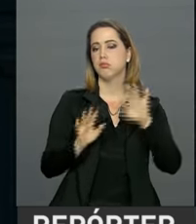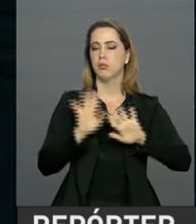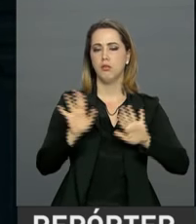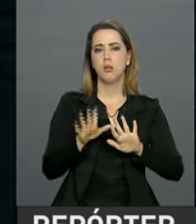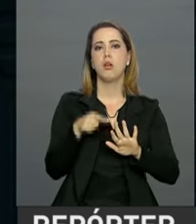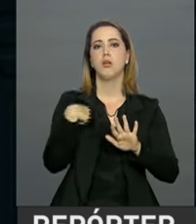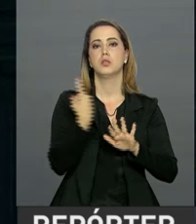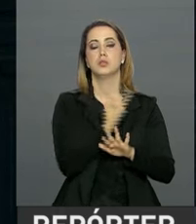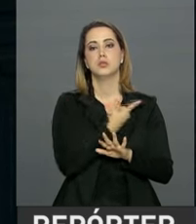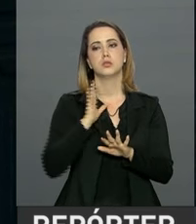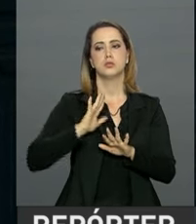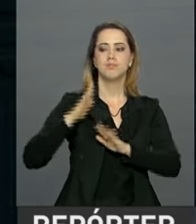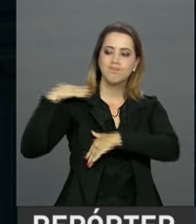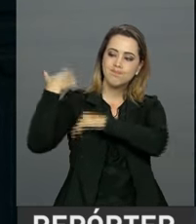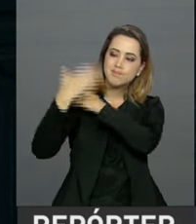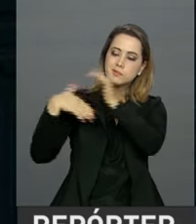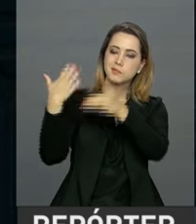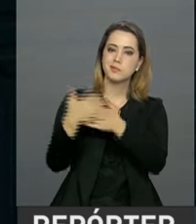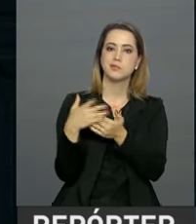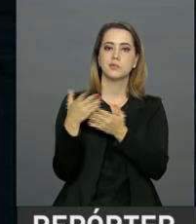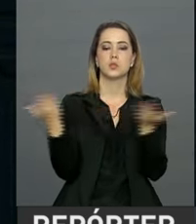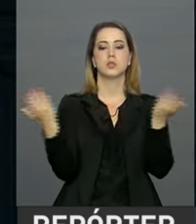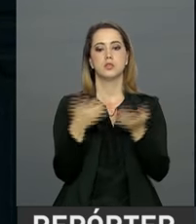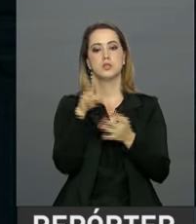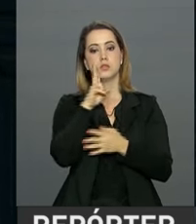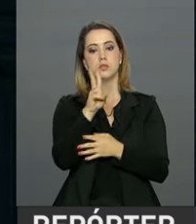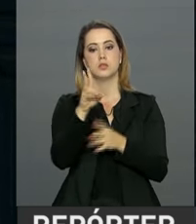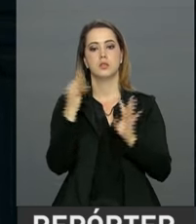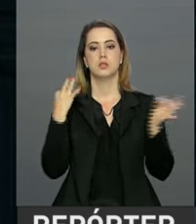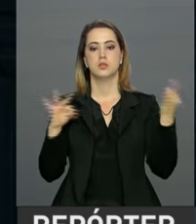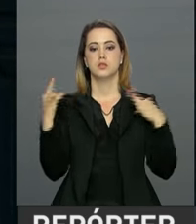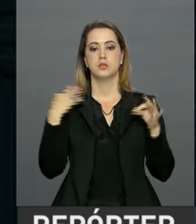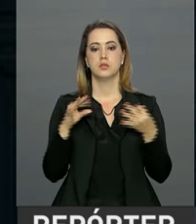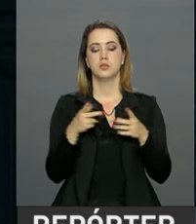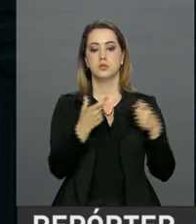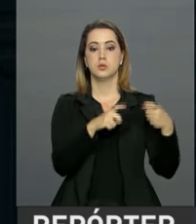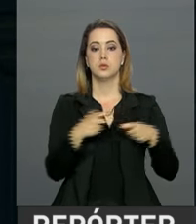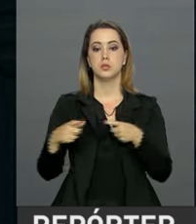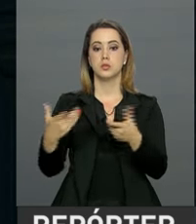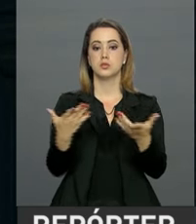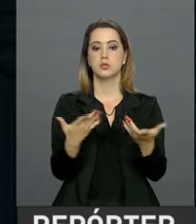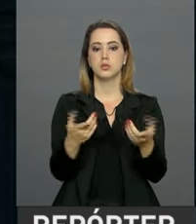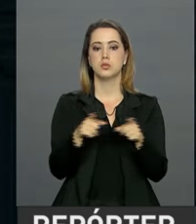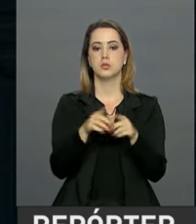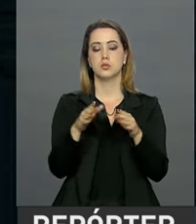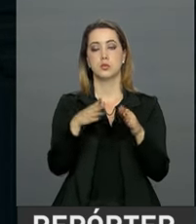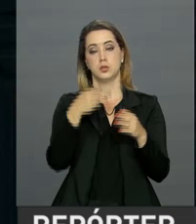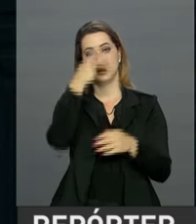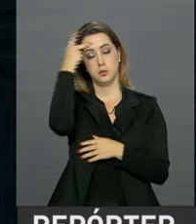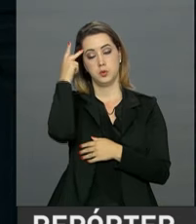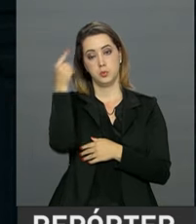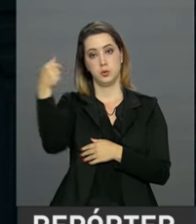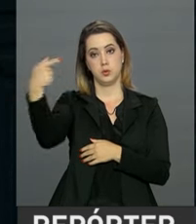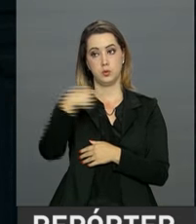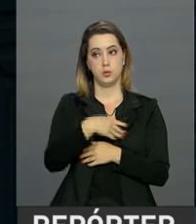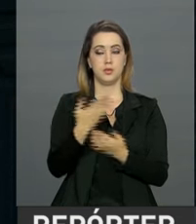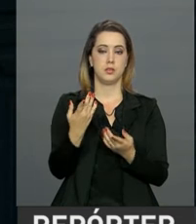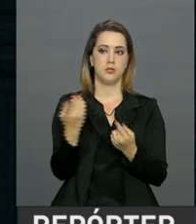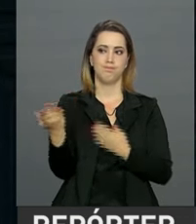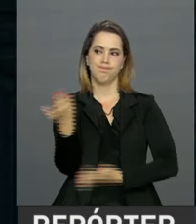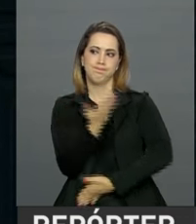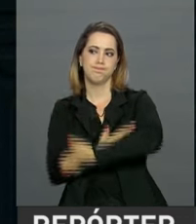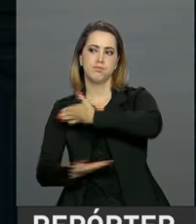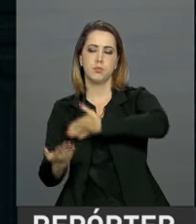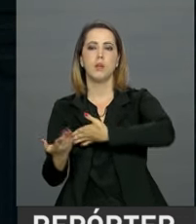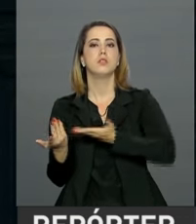nossa o nosso rol de turistas brasileiros nos Estados Unidos e de americanos aqui no Brasil a relação